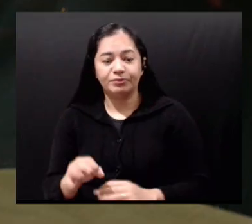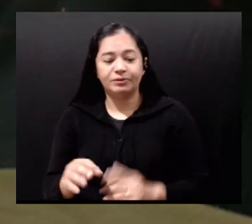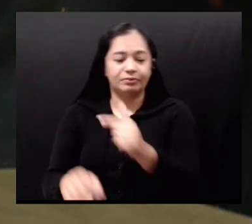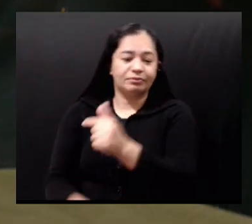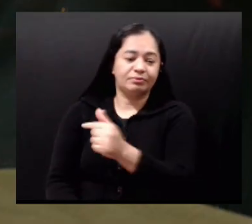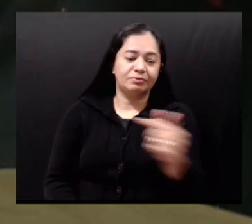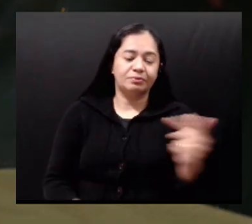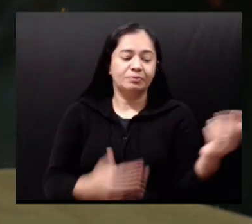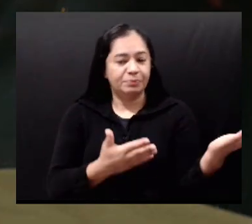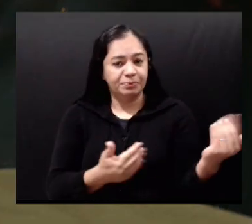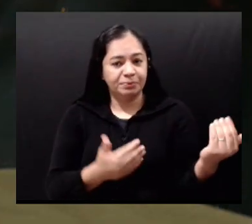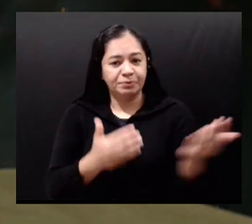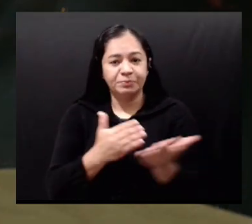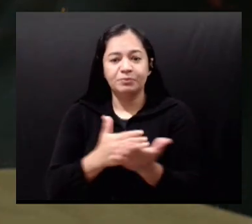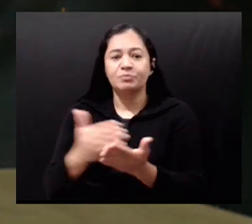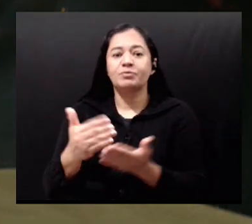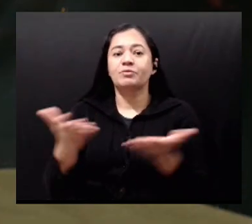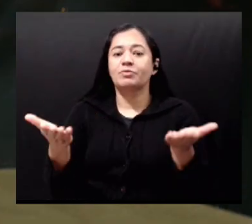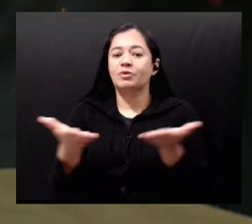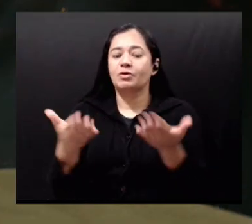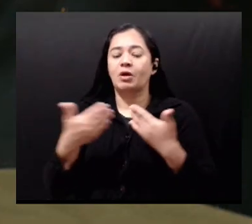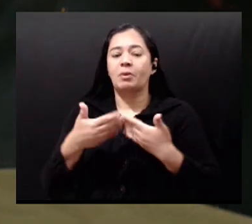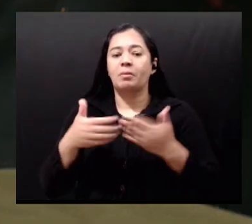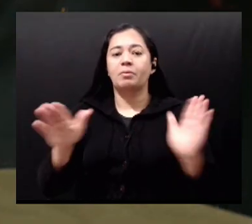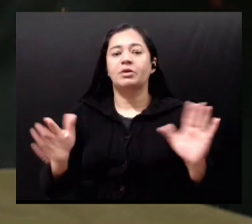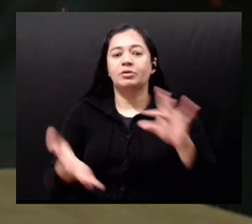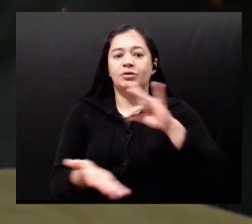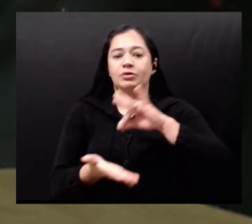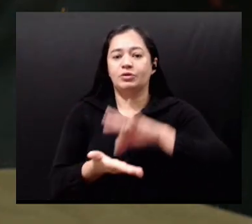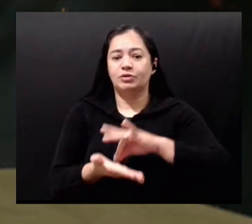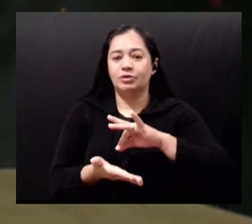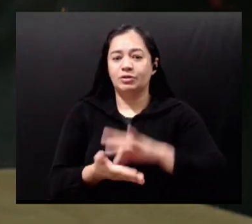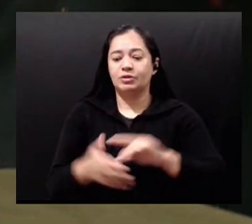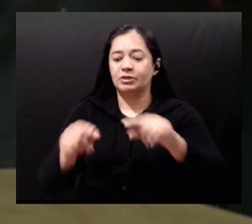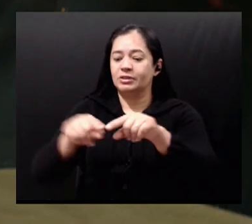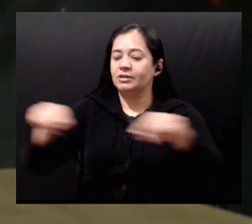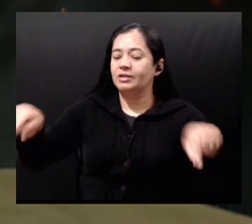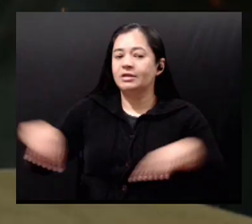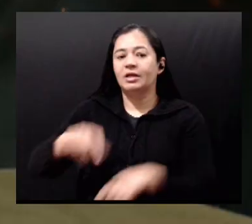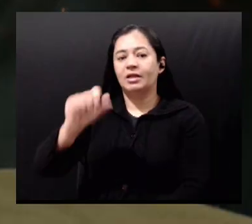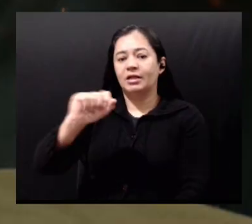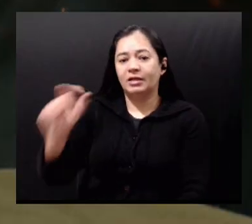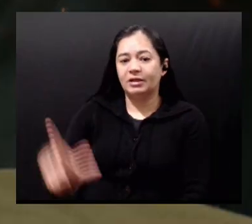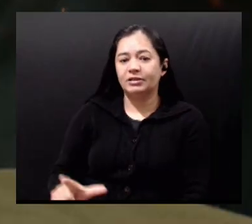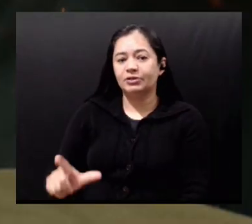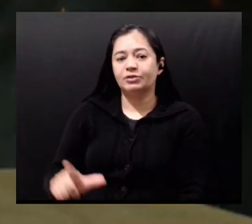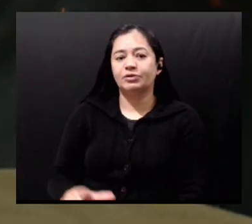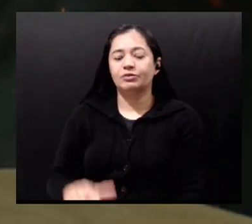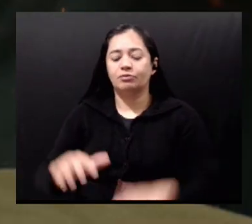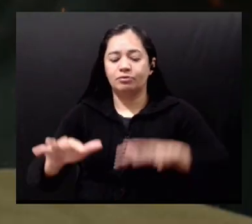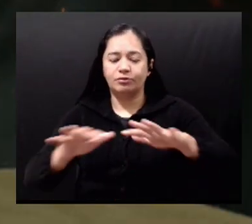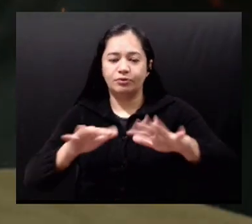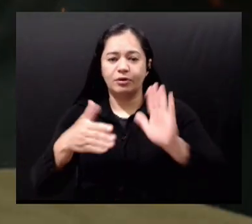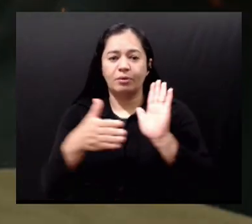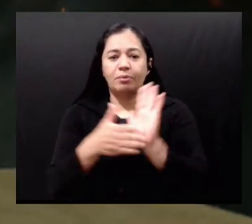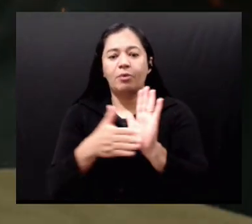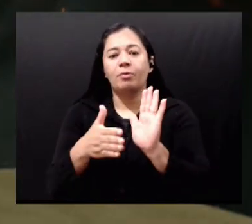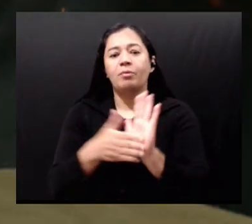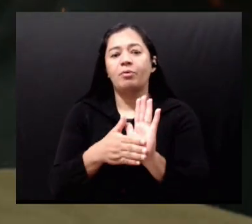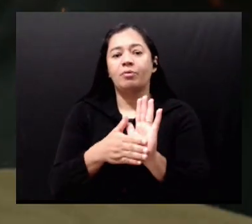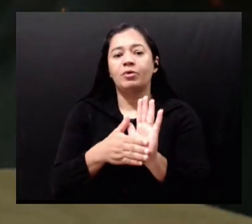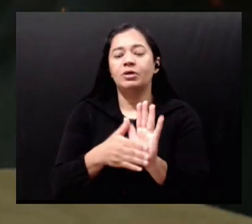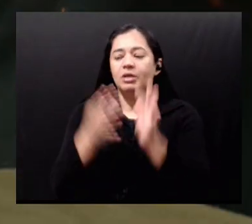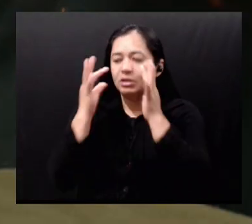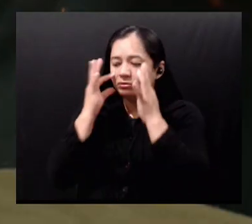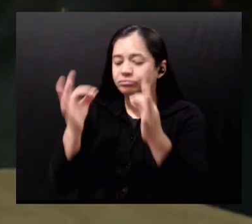começa hoje, com abertura oficial na Sala Azul do Paço Municipal. A mobilização propõe escutar e envolver a juventude na